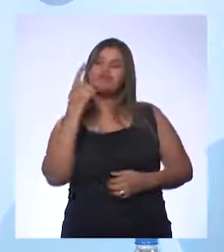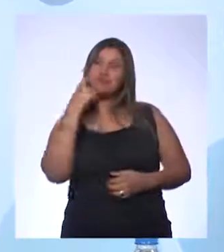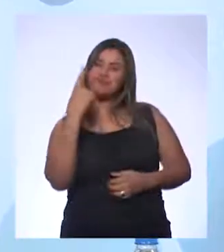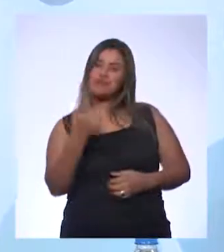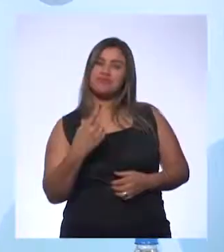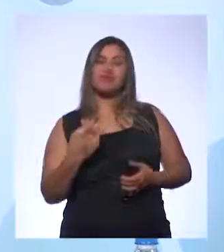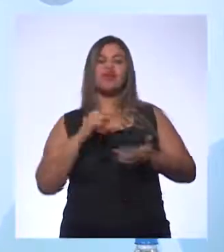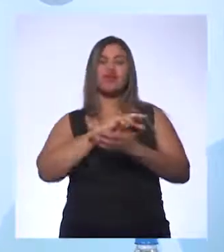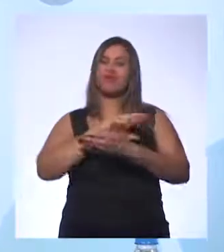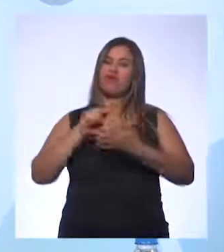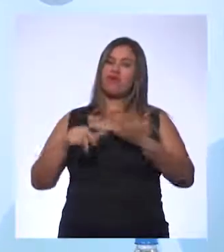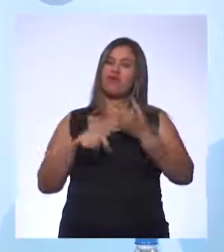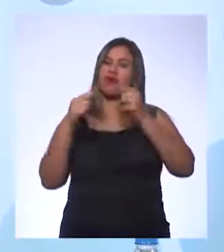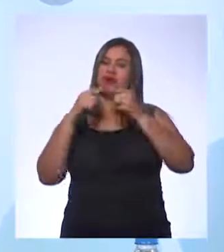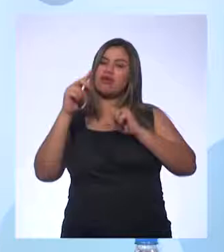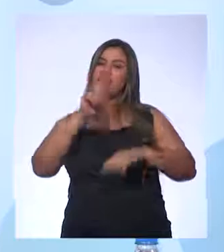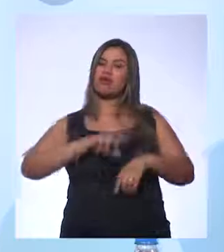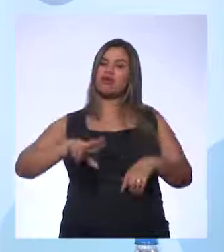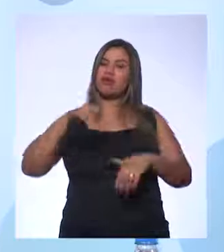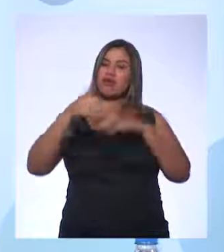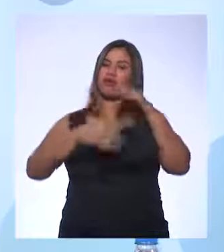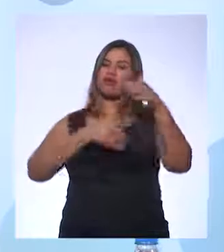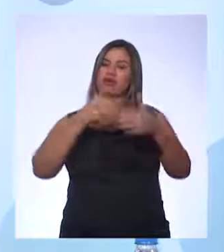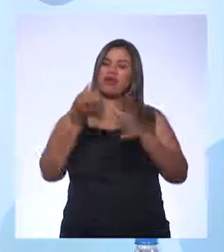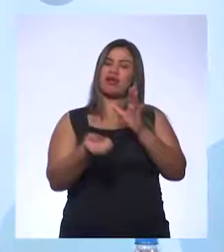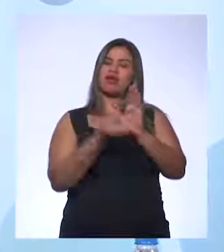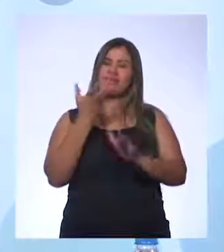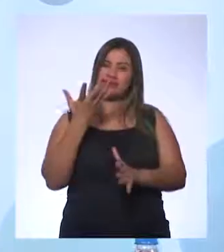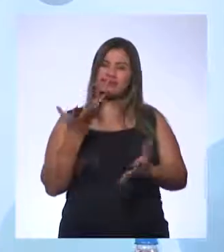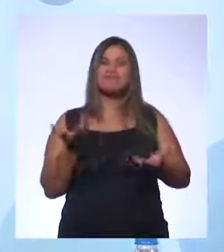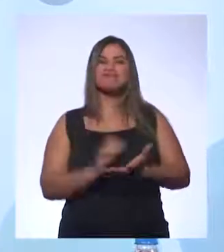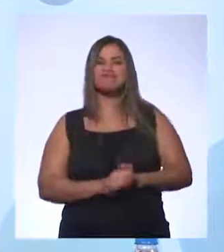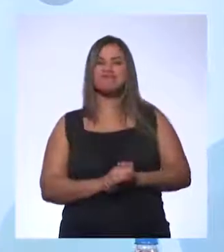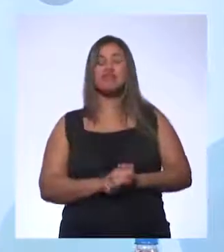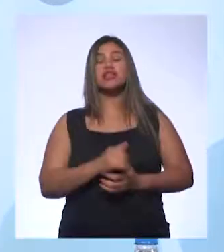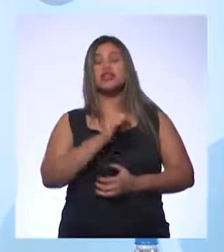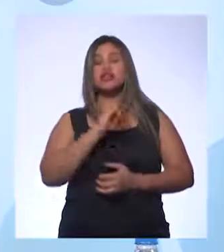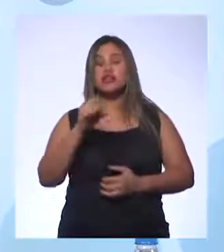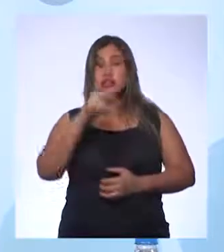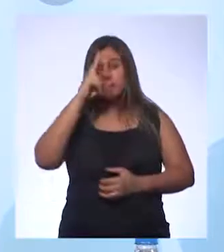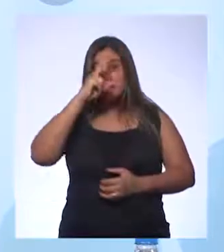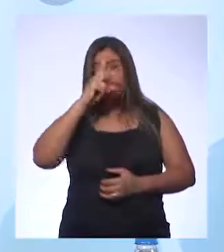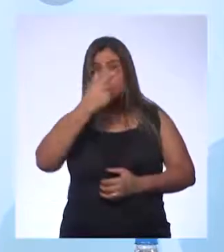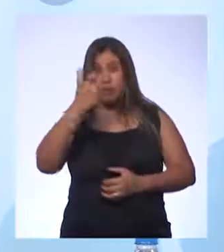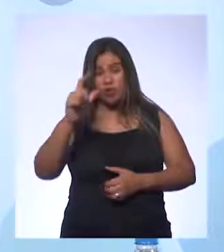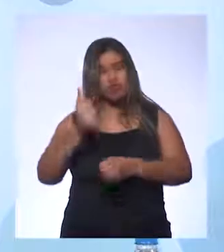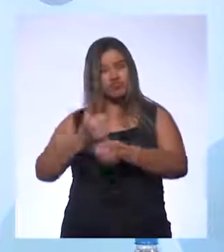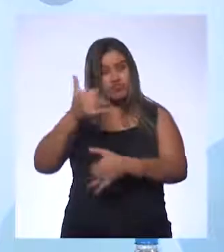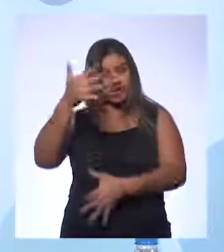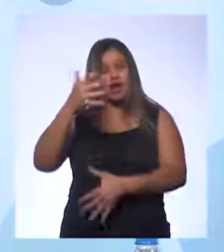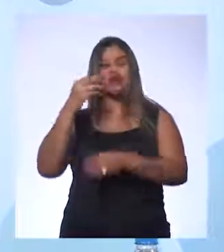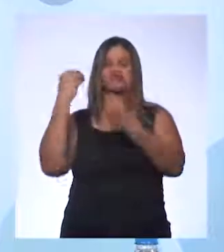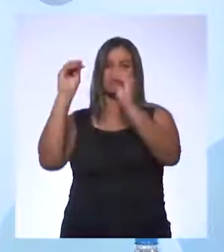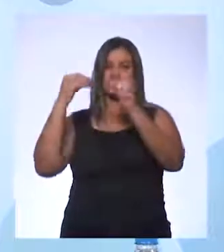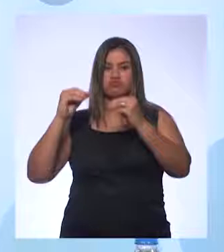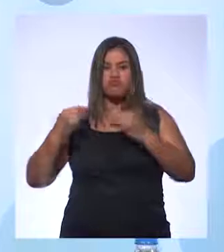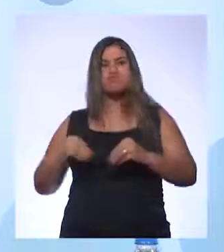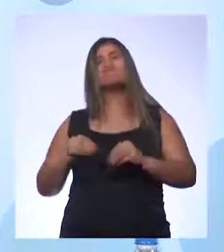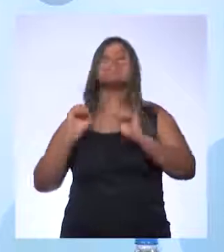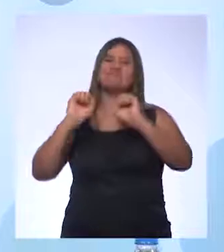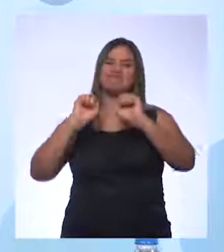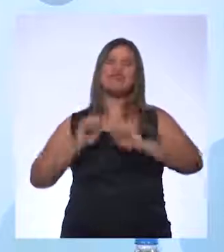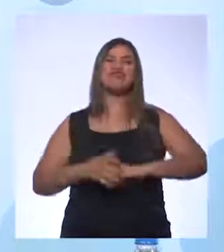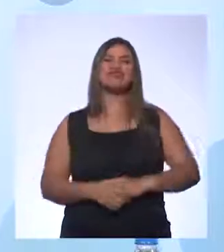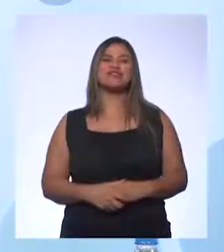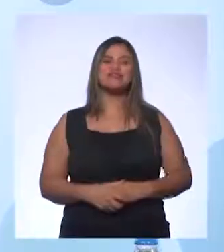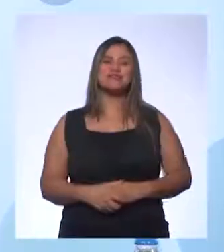São elementos que nós podemos usar no processo de criação, certo? Se vocês lembrarem de outra coisa, o chat está aberto, coloca aí para a